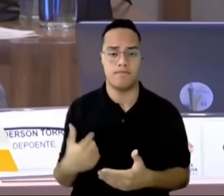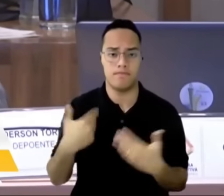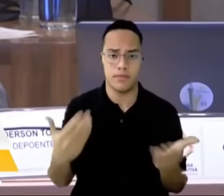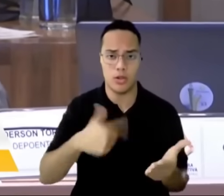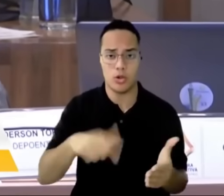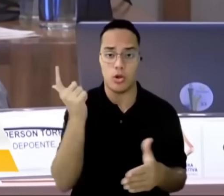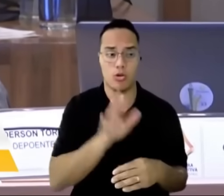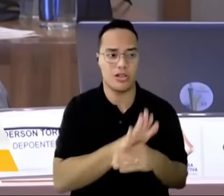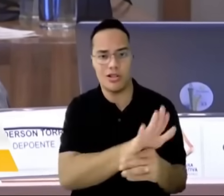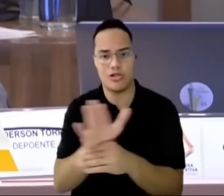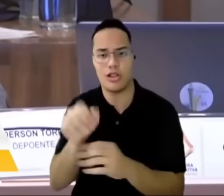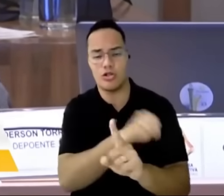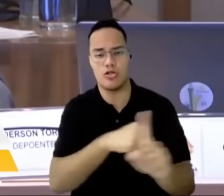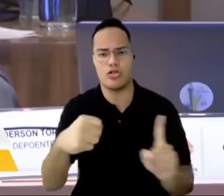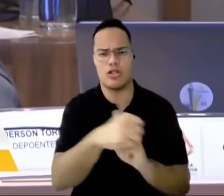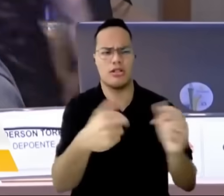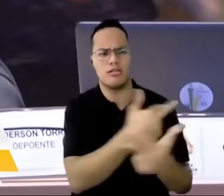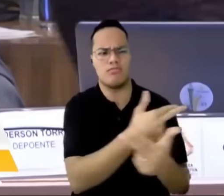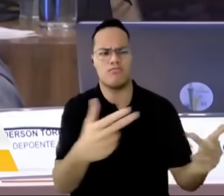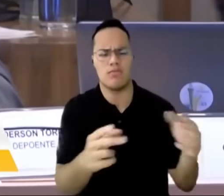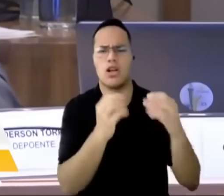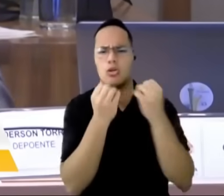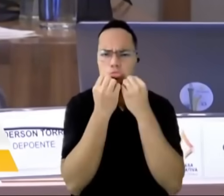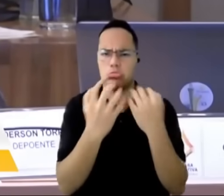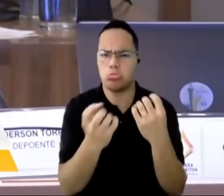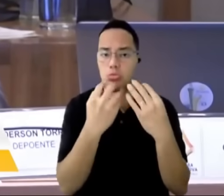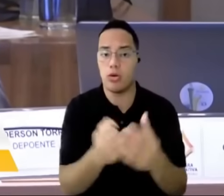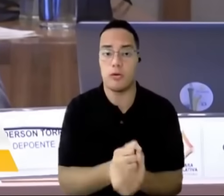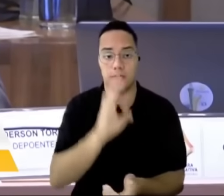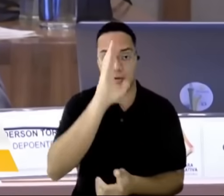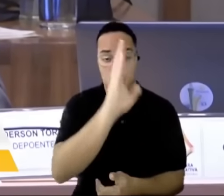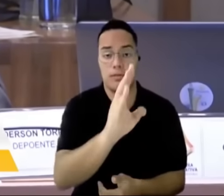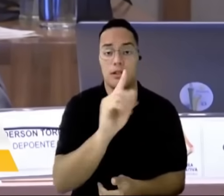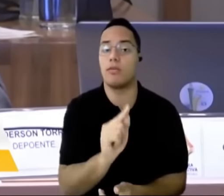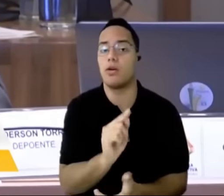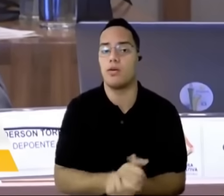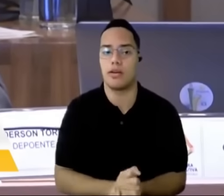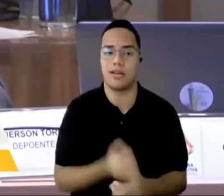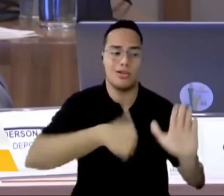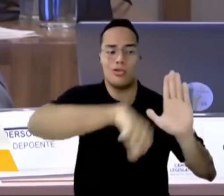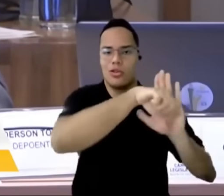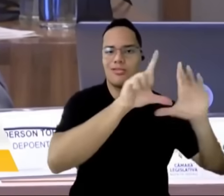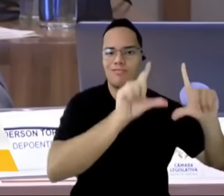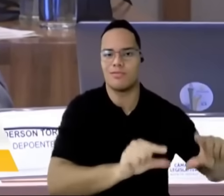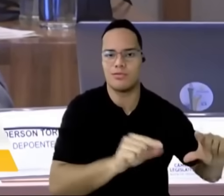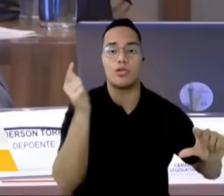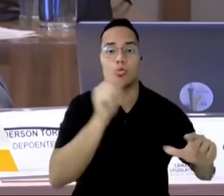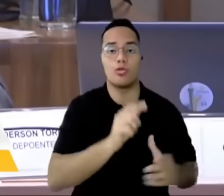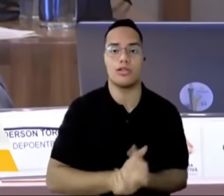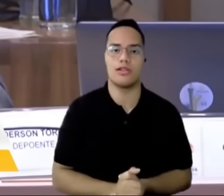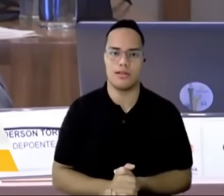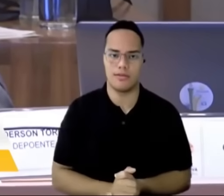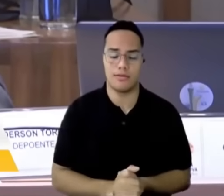votos, mas a ideia era dizer que ele conseguiu 72% dos votos